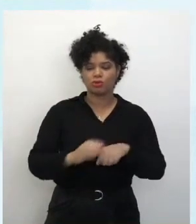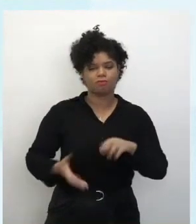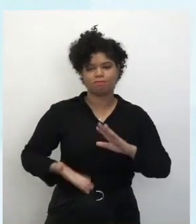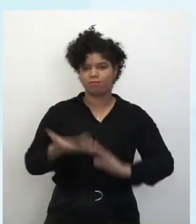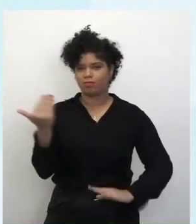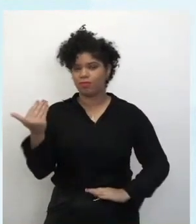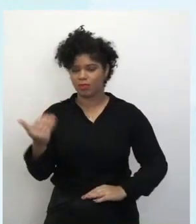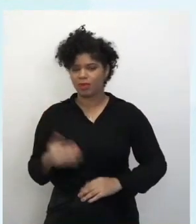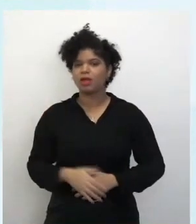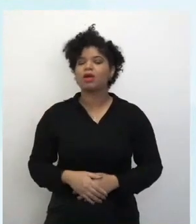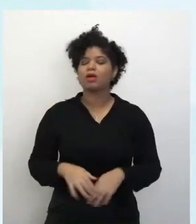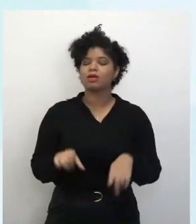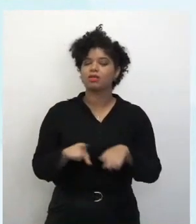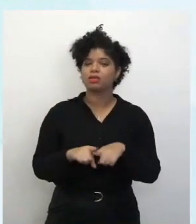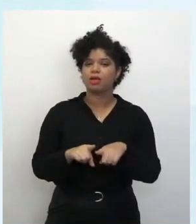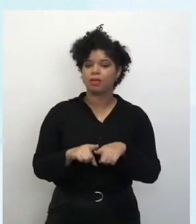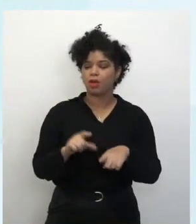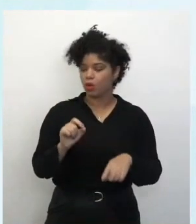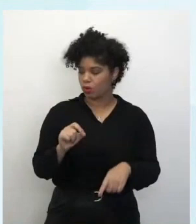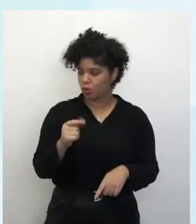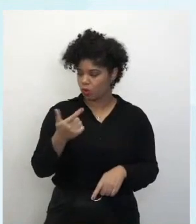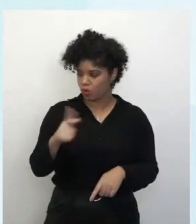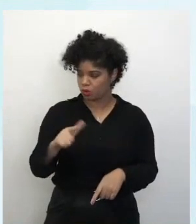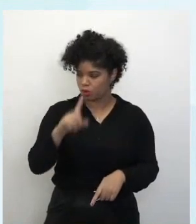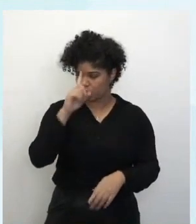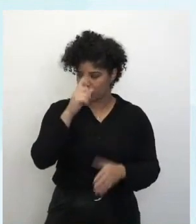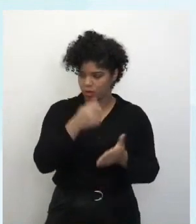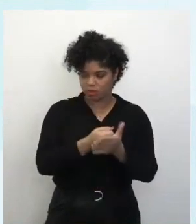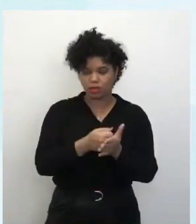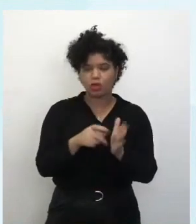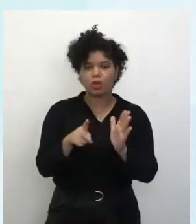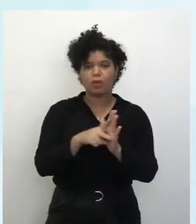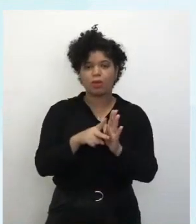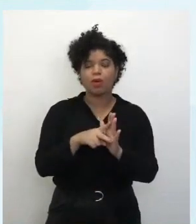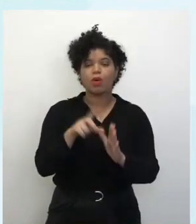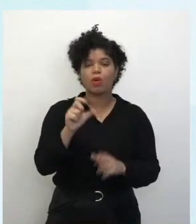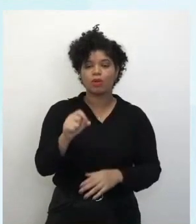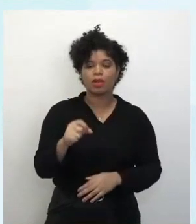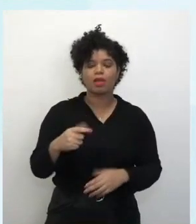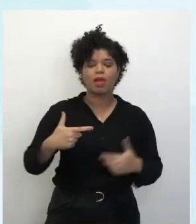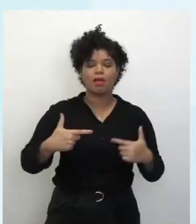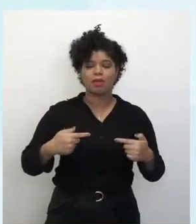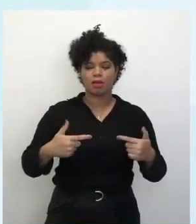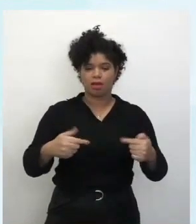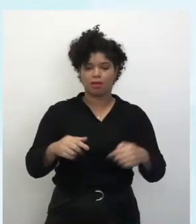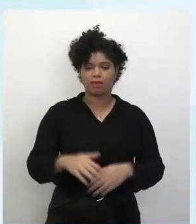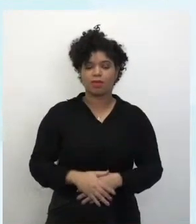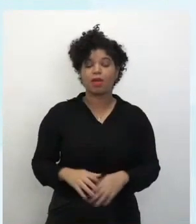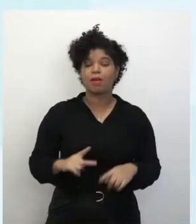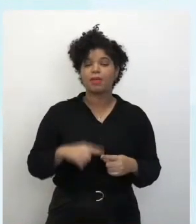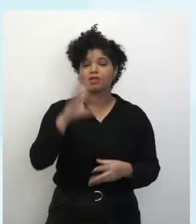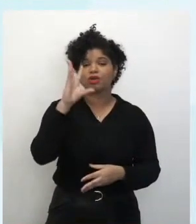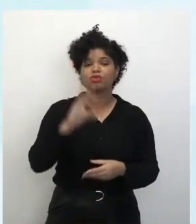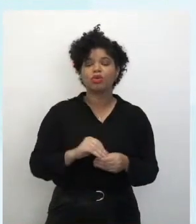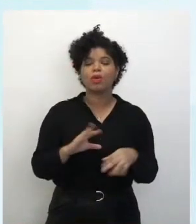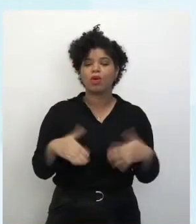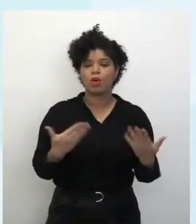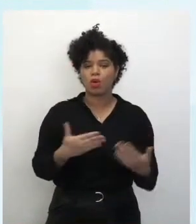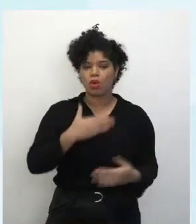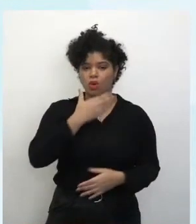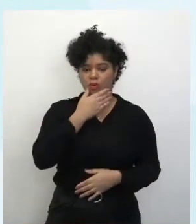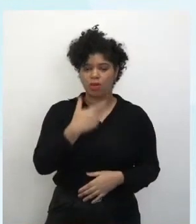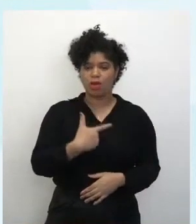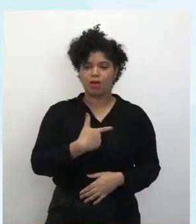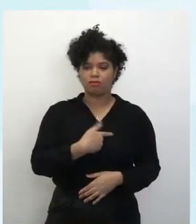e tirar do congresso a decretação de um estado de guerra Qual que é o desfecho disso O